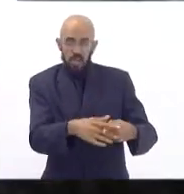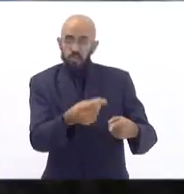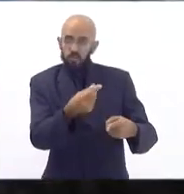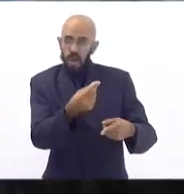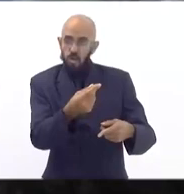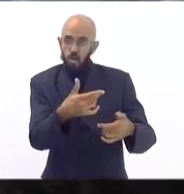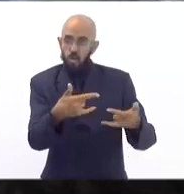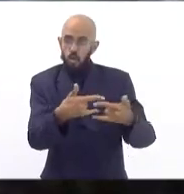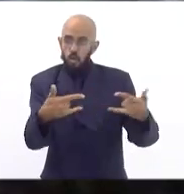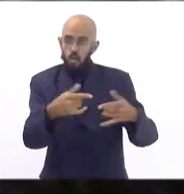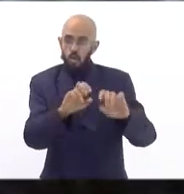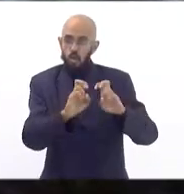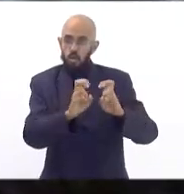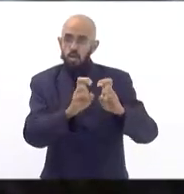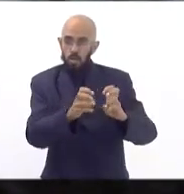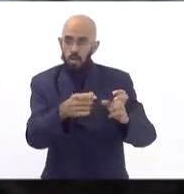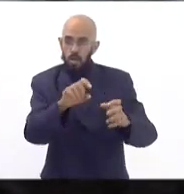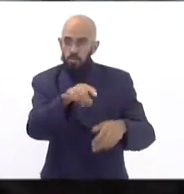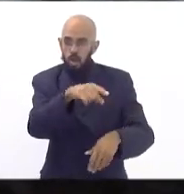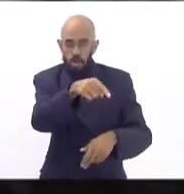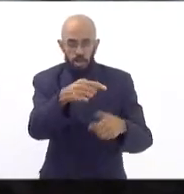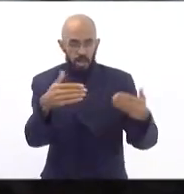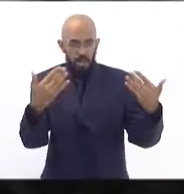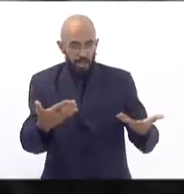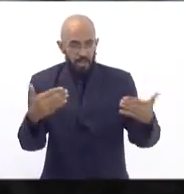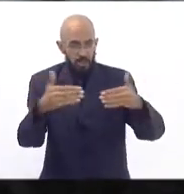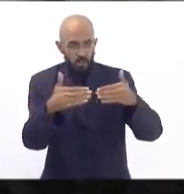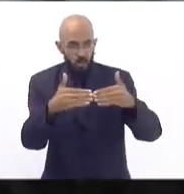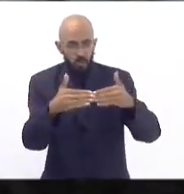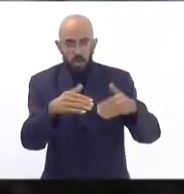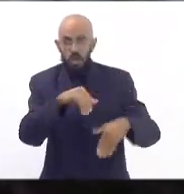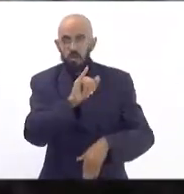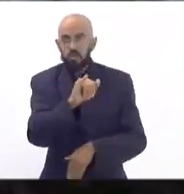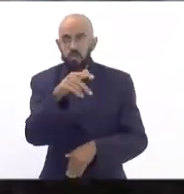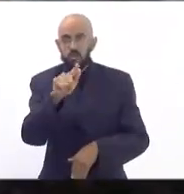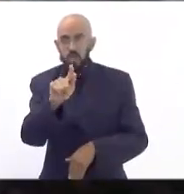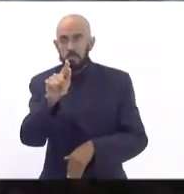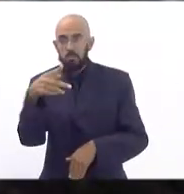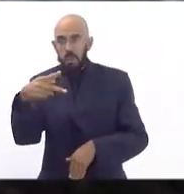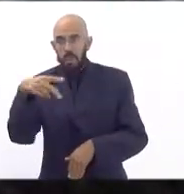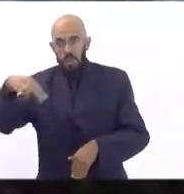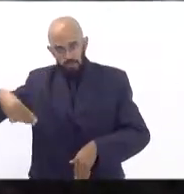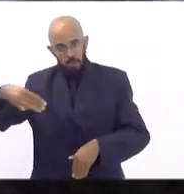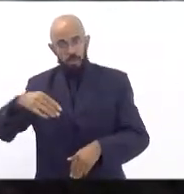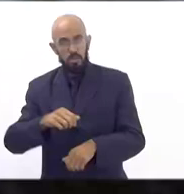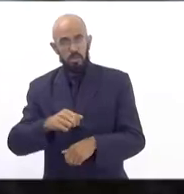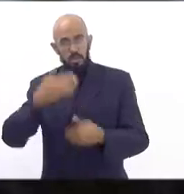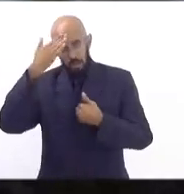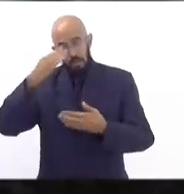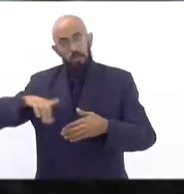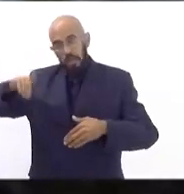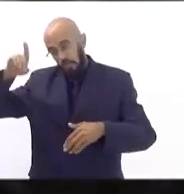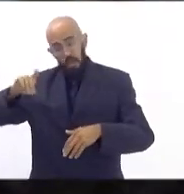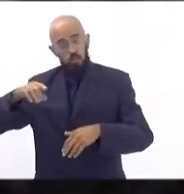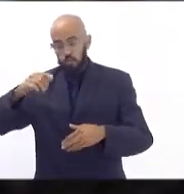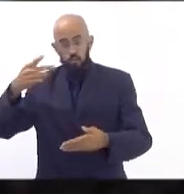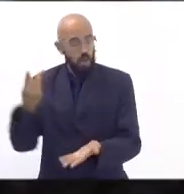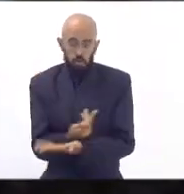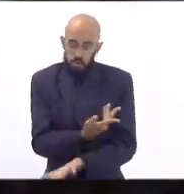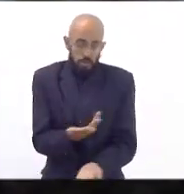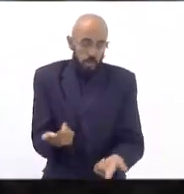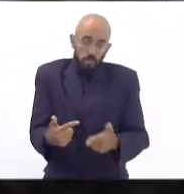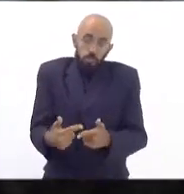que ela já que seja acordo com a tabela tiver graças a Deus de agosto aconteceu tendo em vista que essa sempre tem andamento